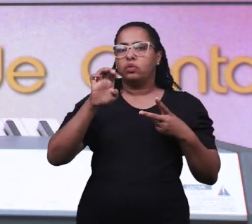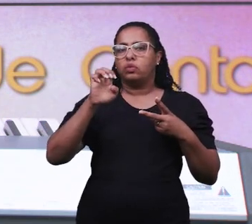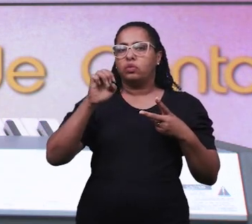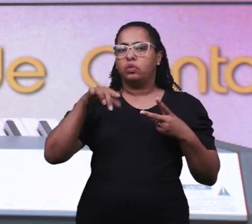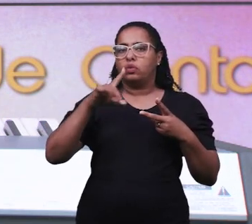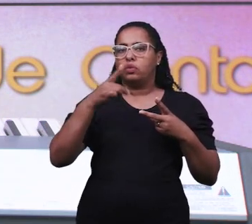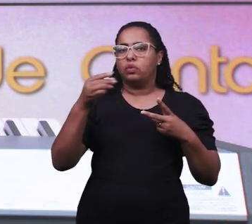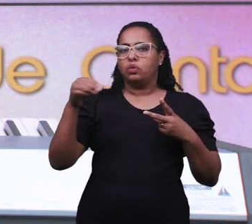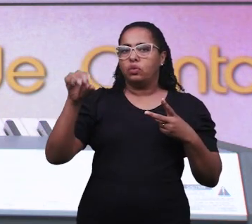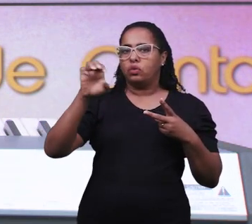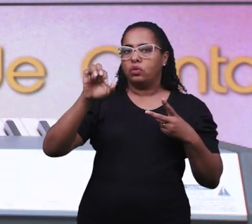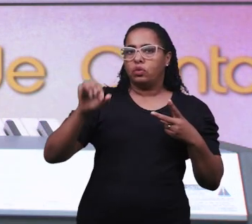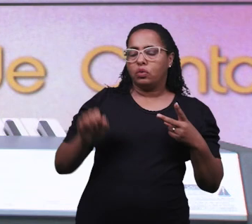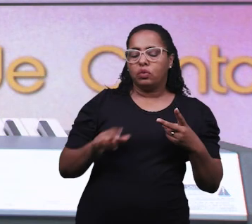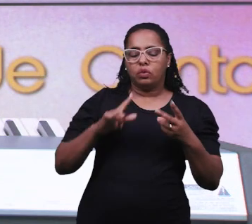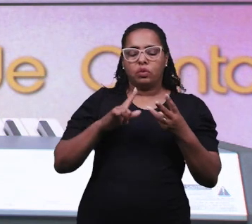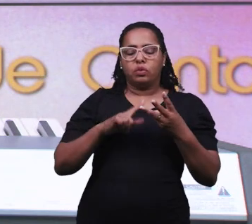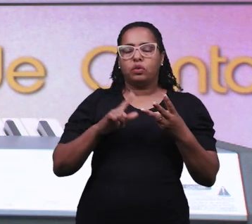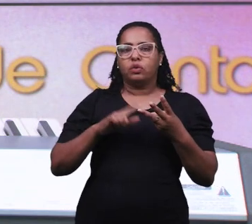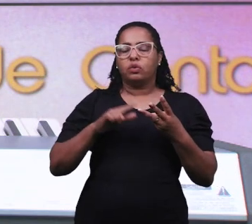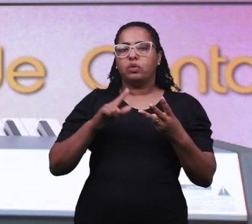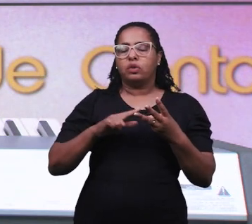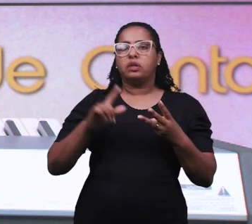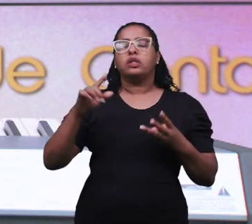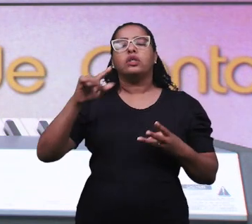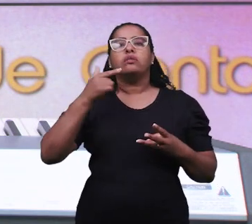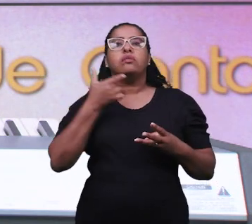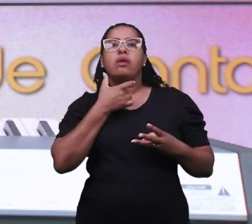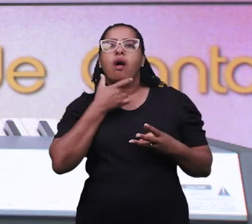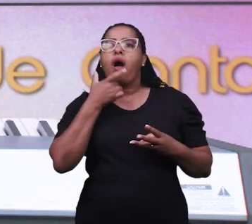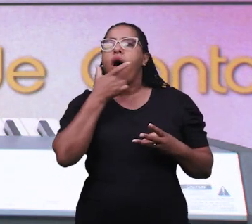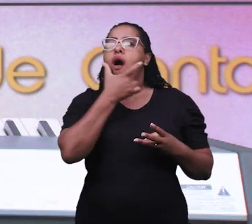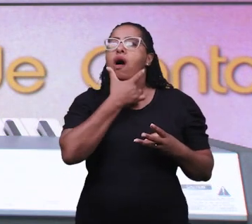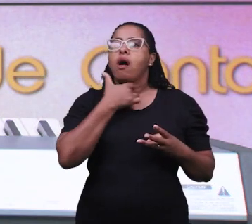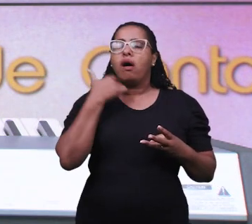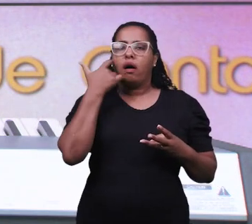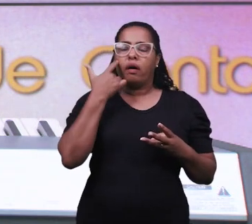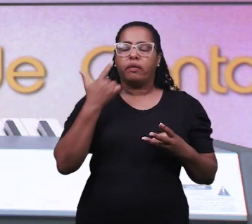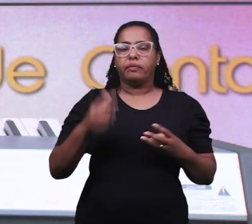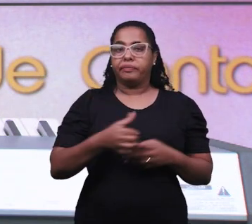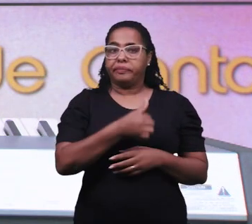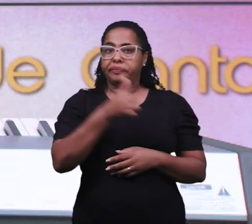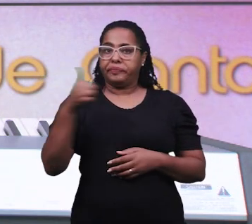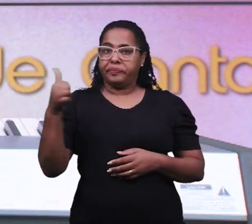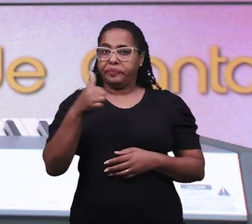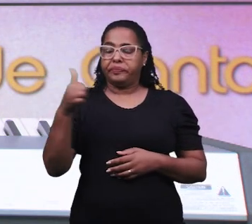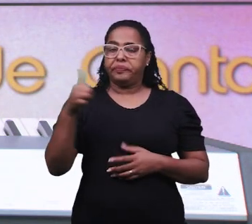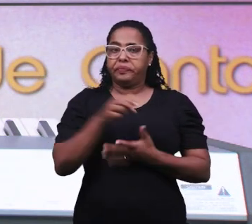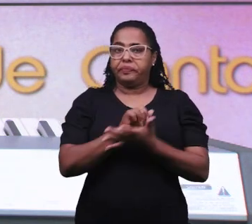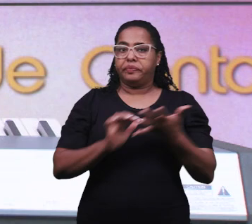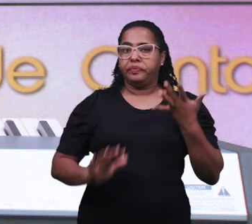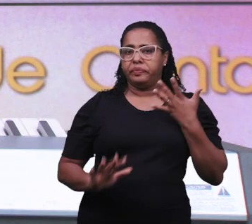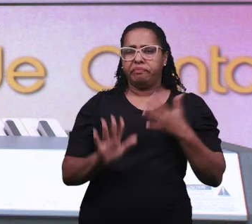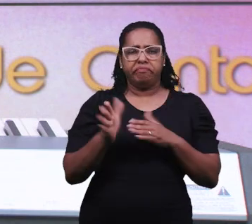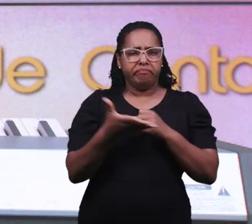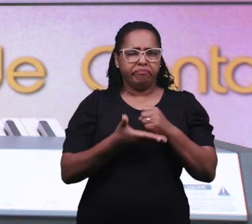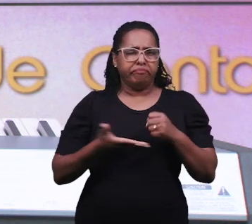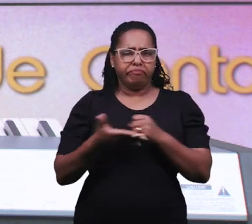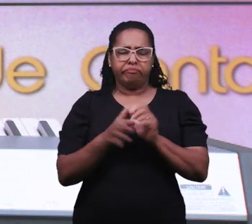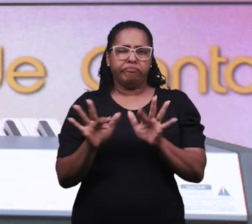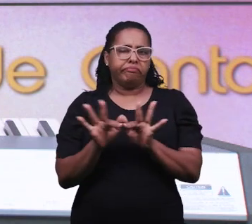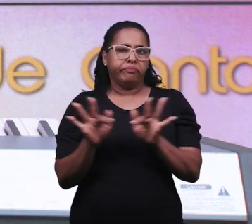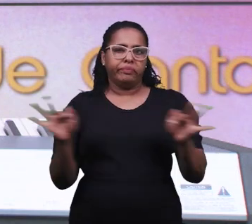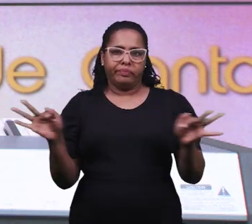ligamentos, toda a estrutura anatômica que produz o nosso som. Vamos ao primeiro exercício. São exercícios bem básicos,